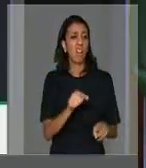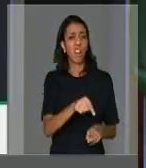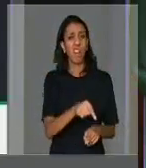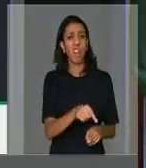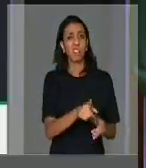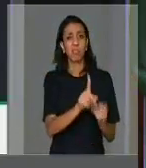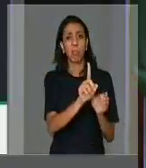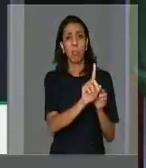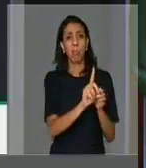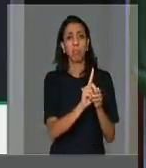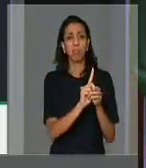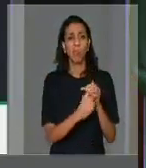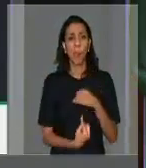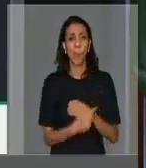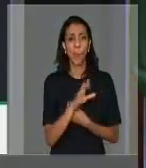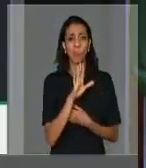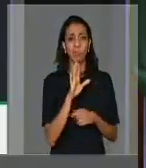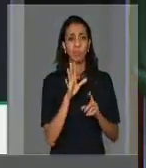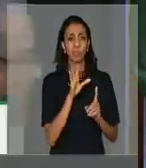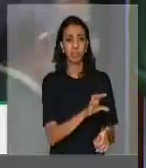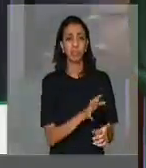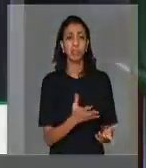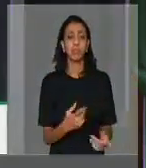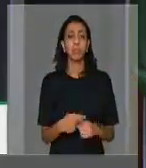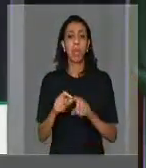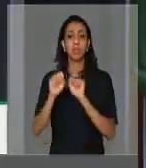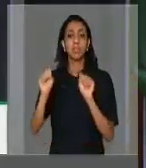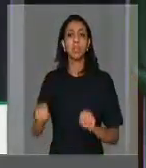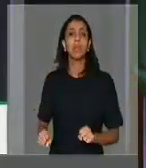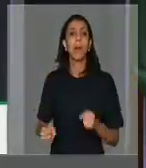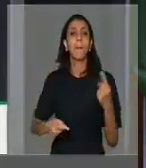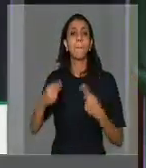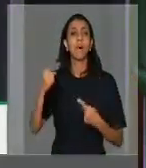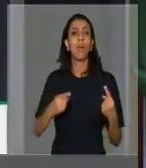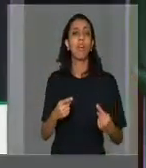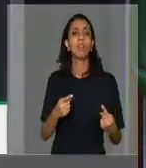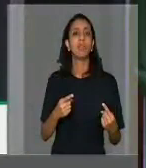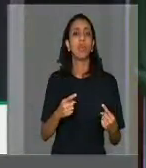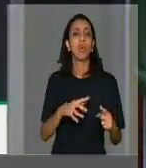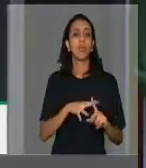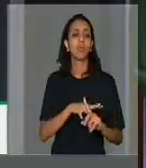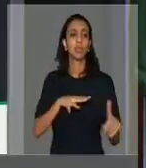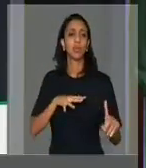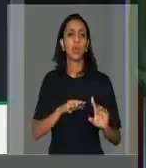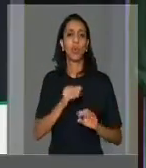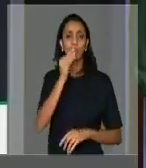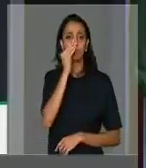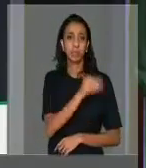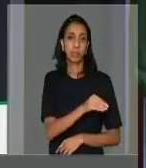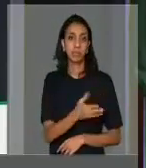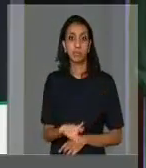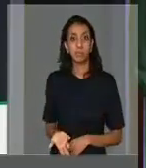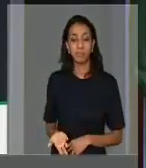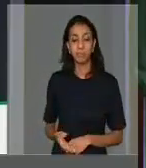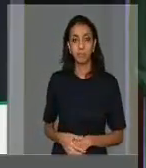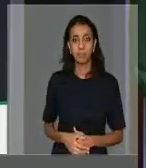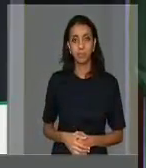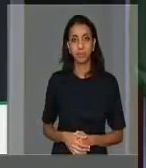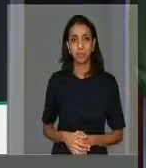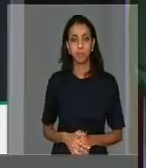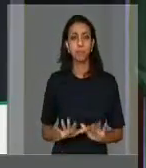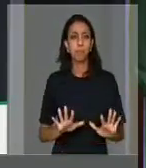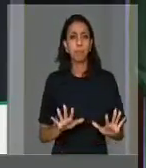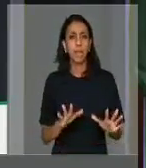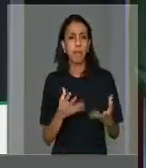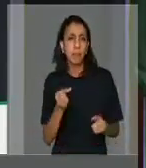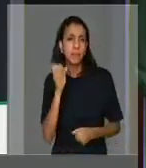ninguémdade imposta por um sistema político excludente, por um sistema econômico espoliador. Vamos